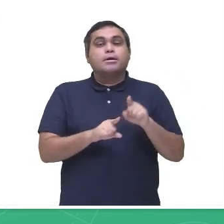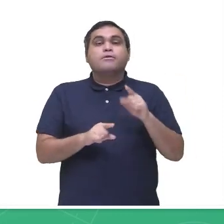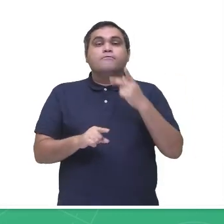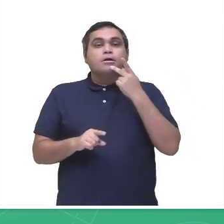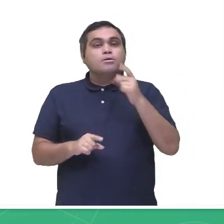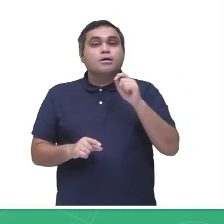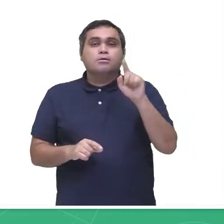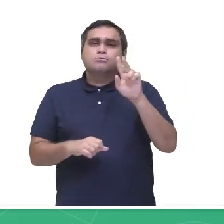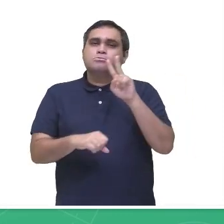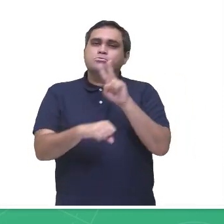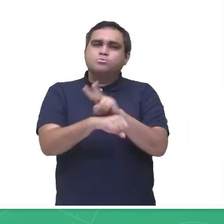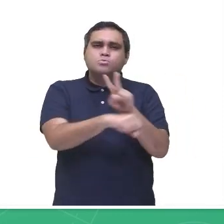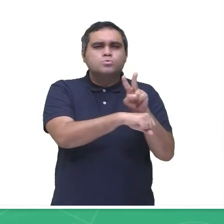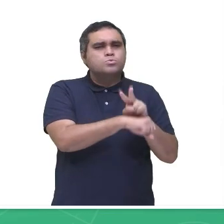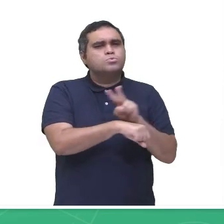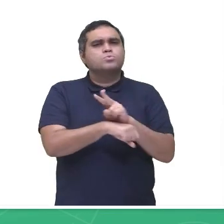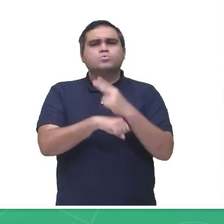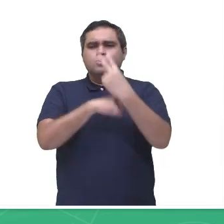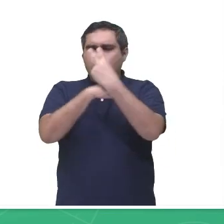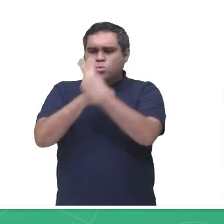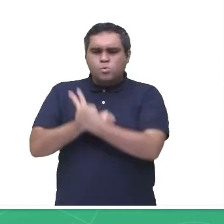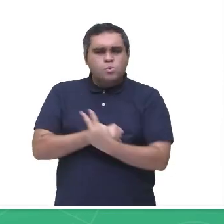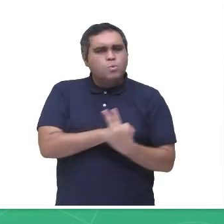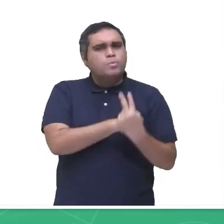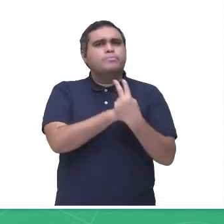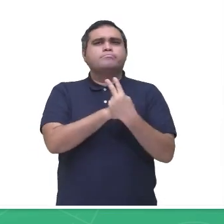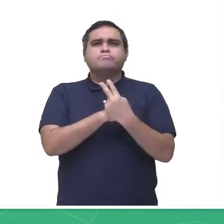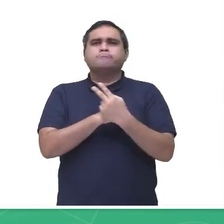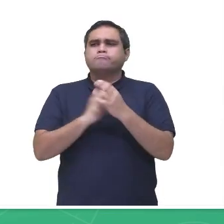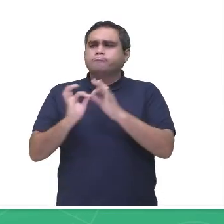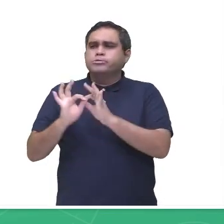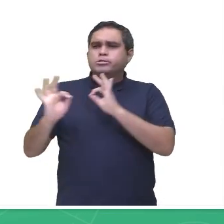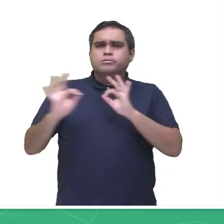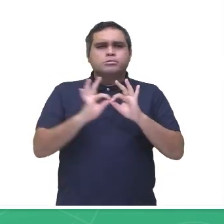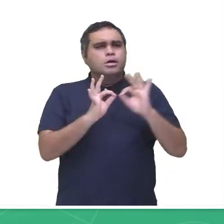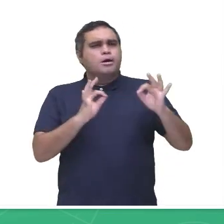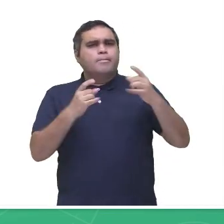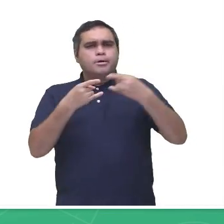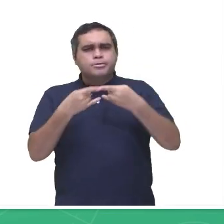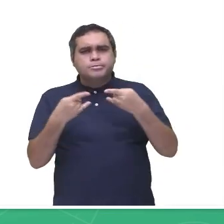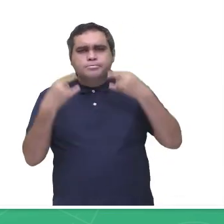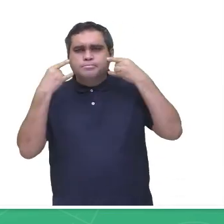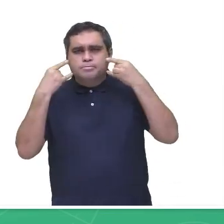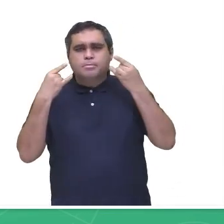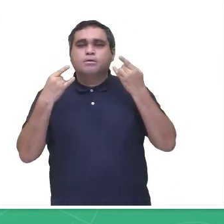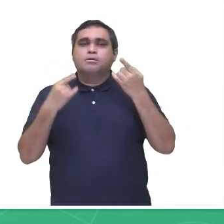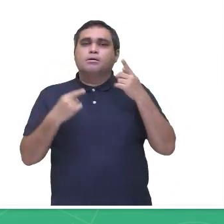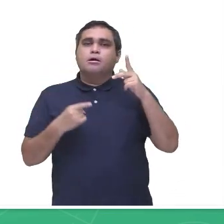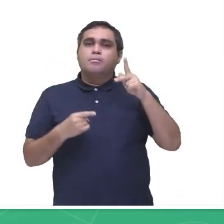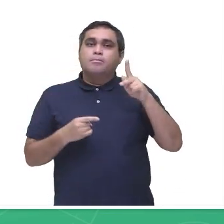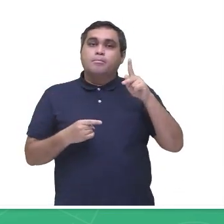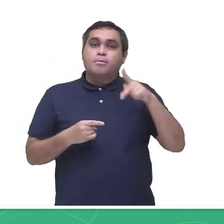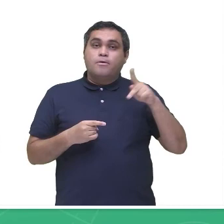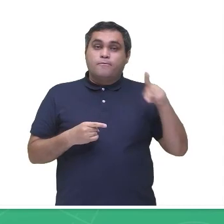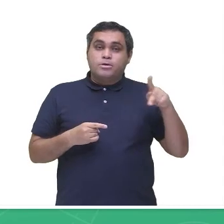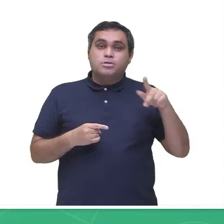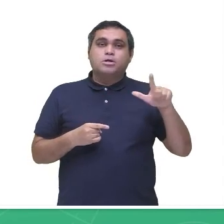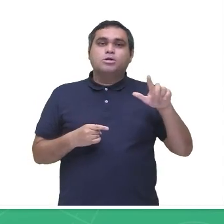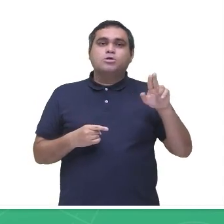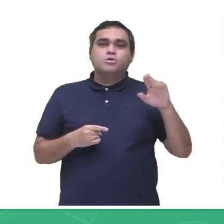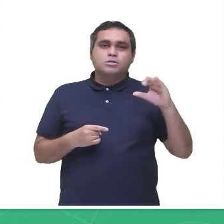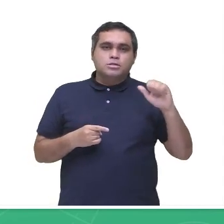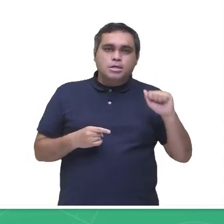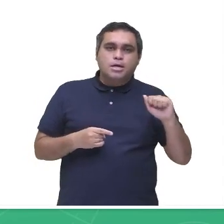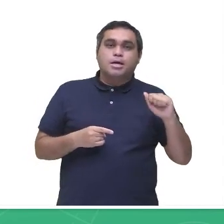cuidem-se, tenham cuidado, vamos manter o protocolo de distanciamento, usar máscara. Professora Lúcia está sem máscara aqui, porque ela